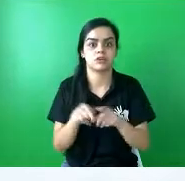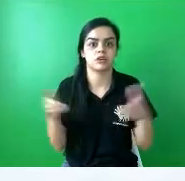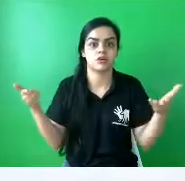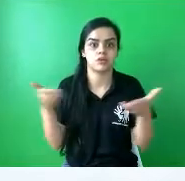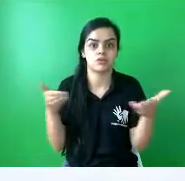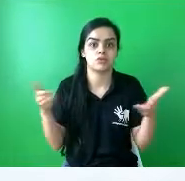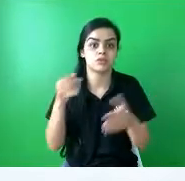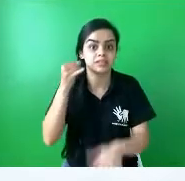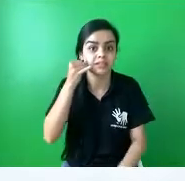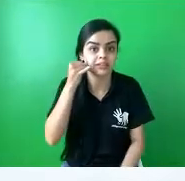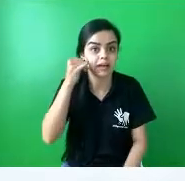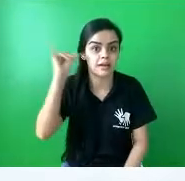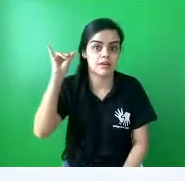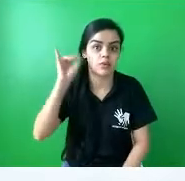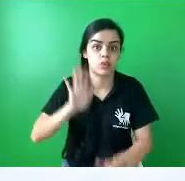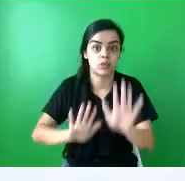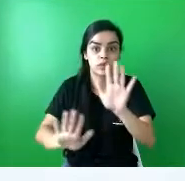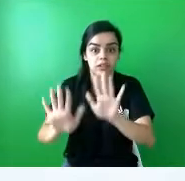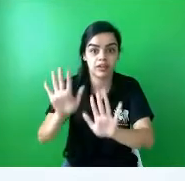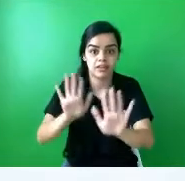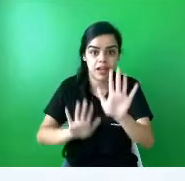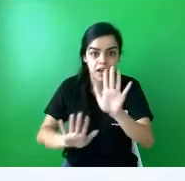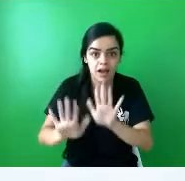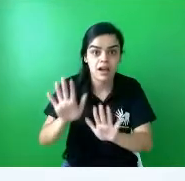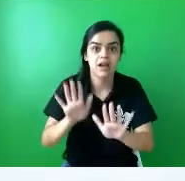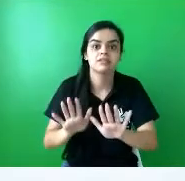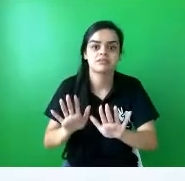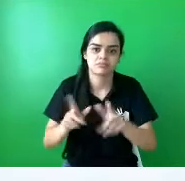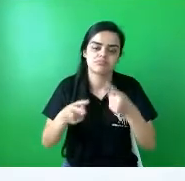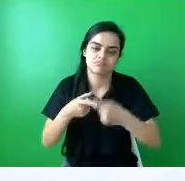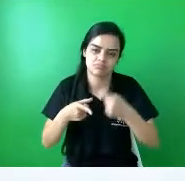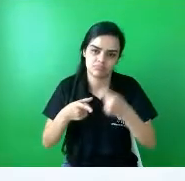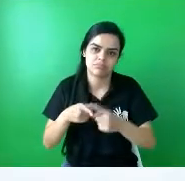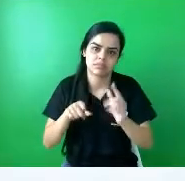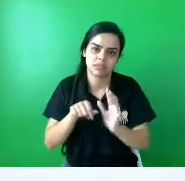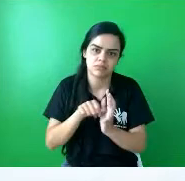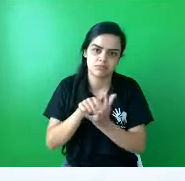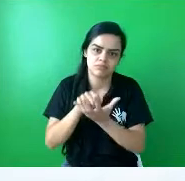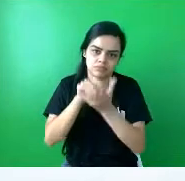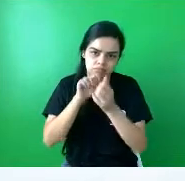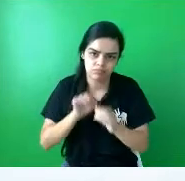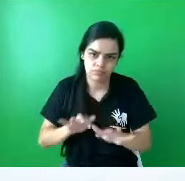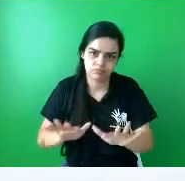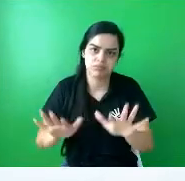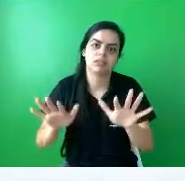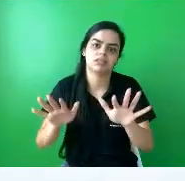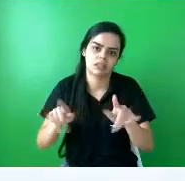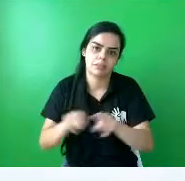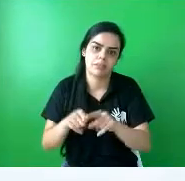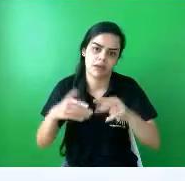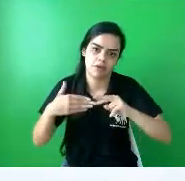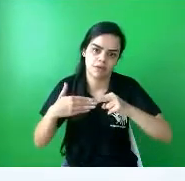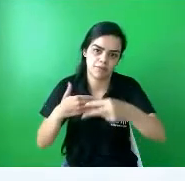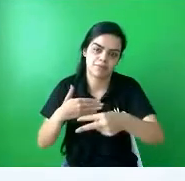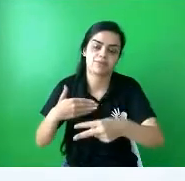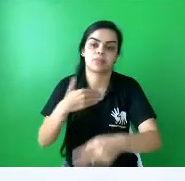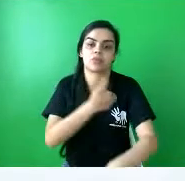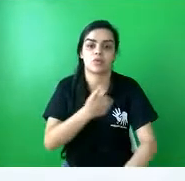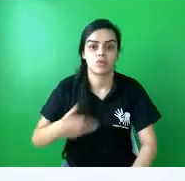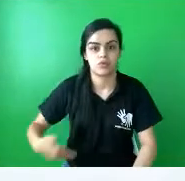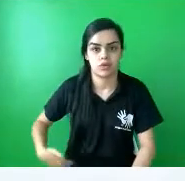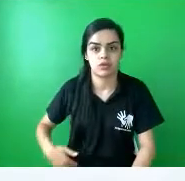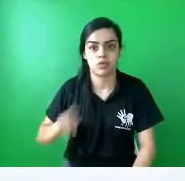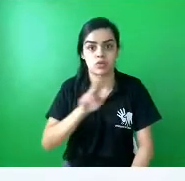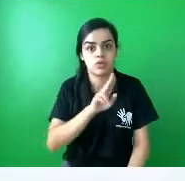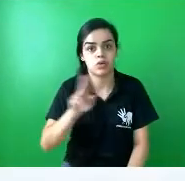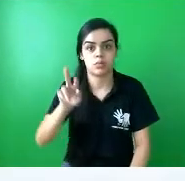forma preventiva após toda a pandemia e o que o causou. Então, assim, o governador do estado, Ratinho